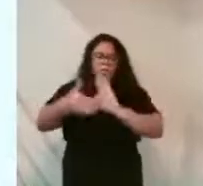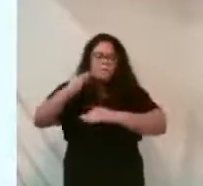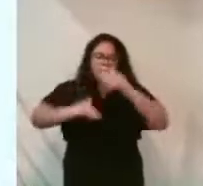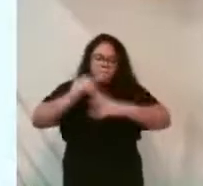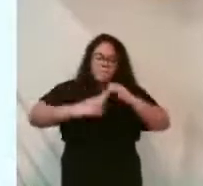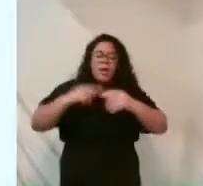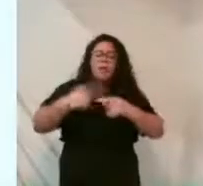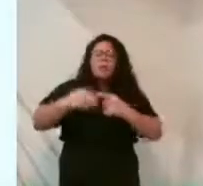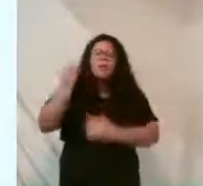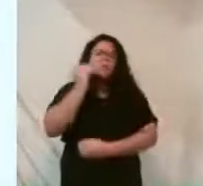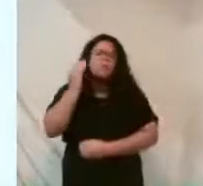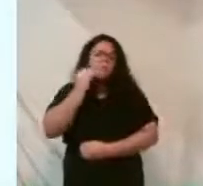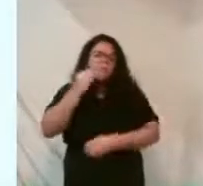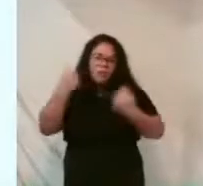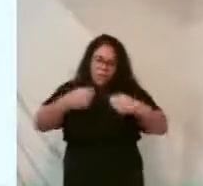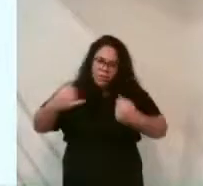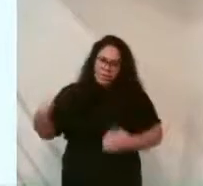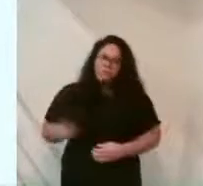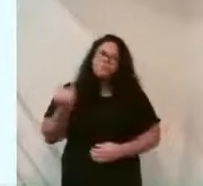oportunidade que não se perde,